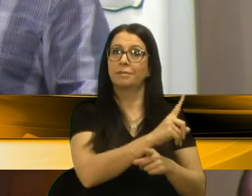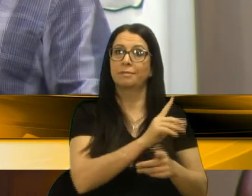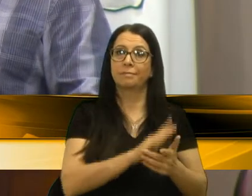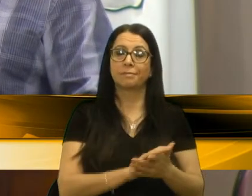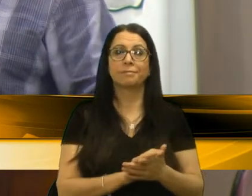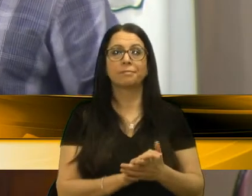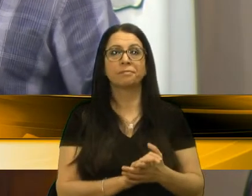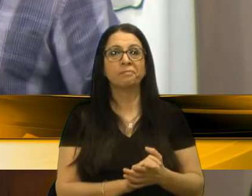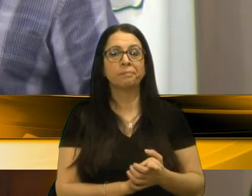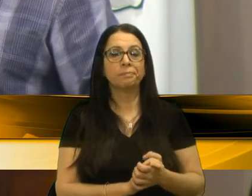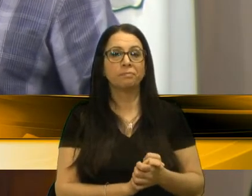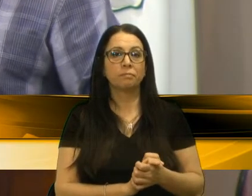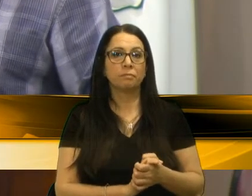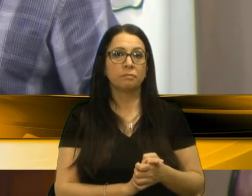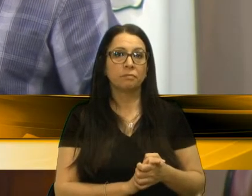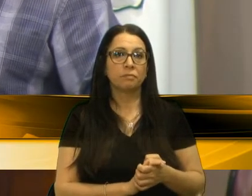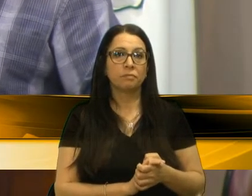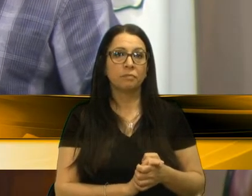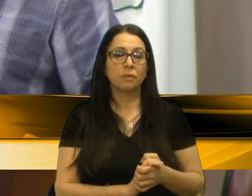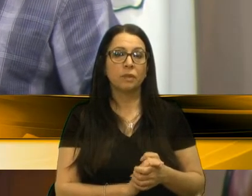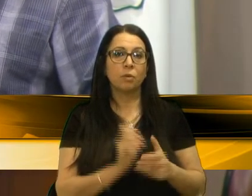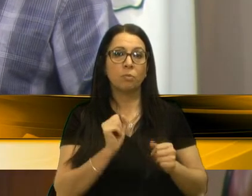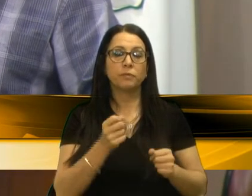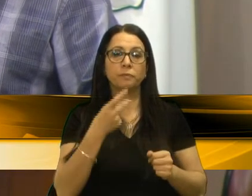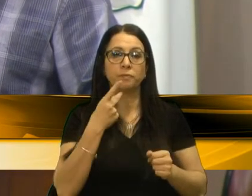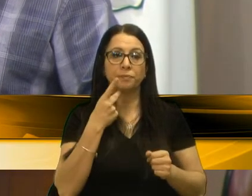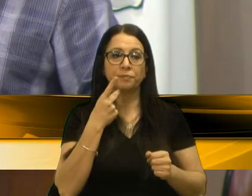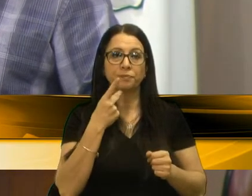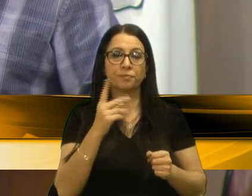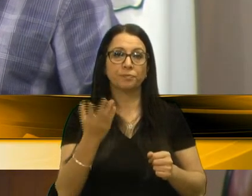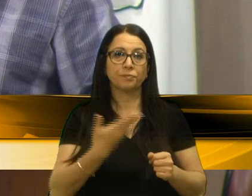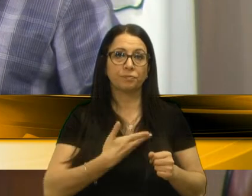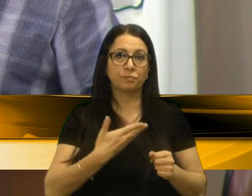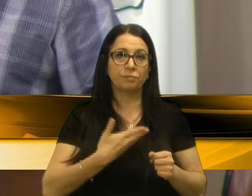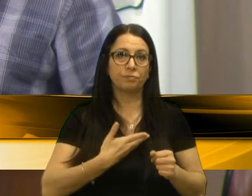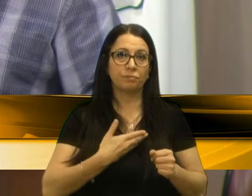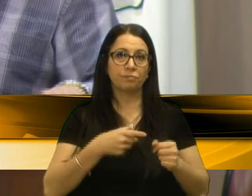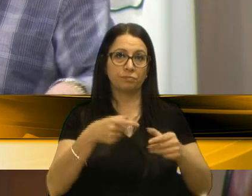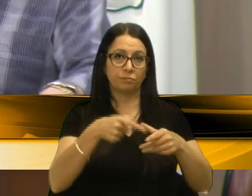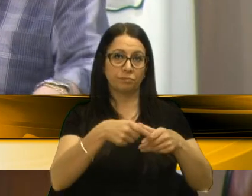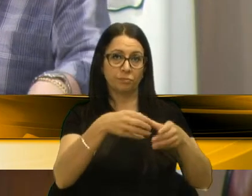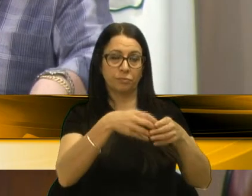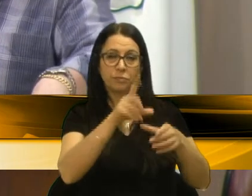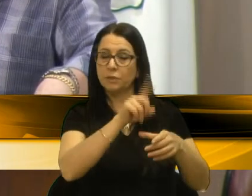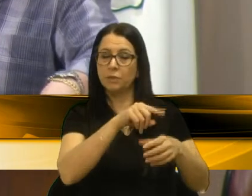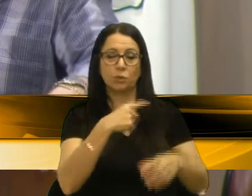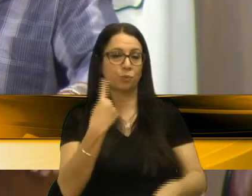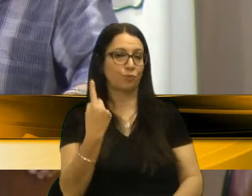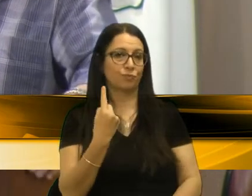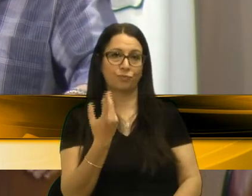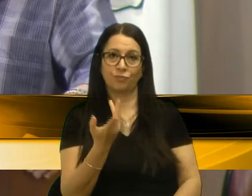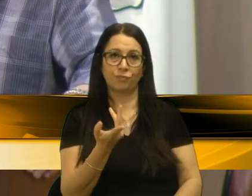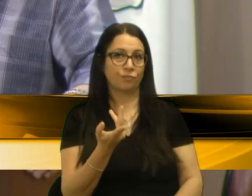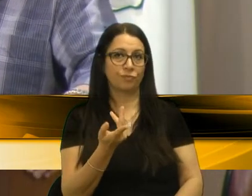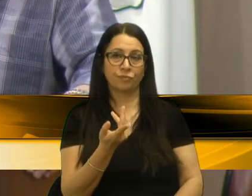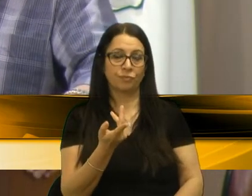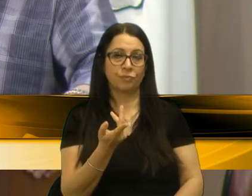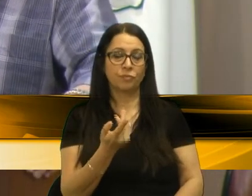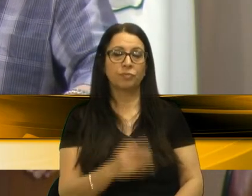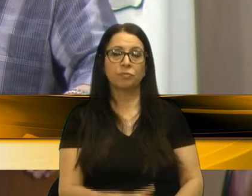E o que eu posso dizer aos amigos da Cocaver é que vocês não são os únicos, né?